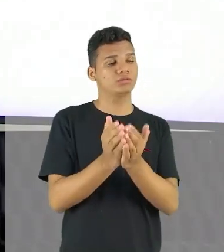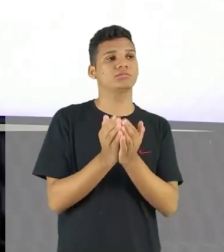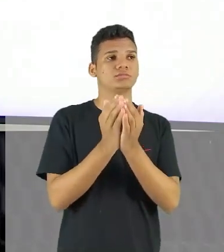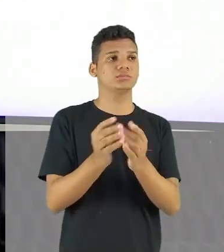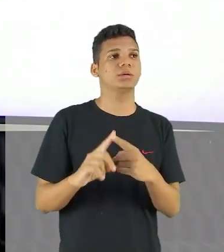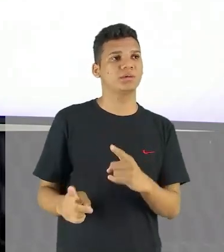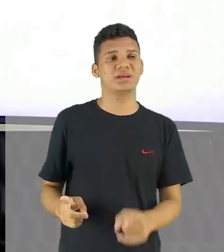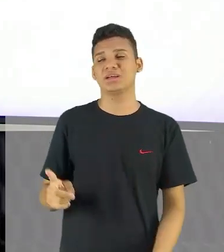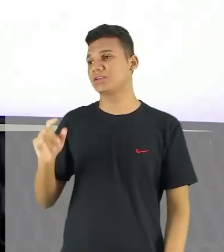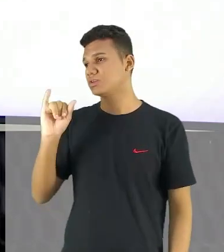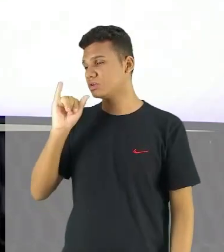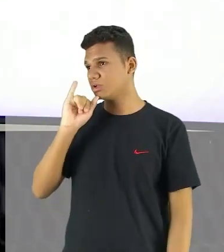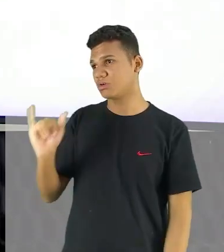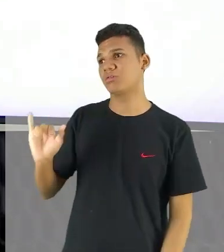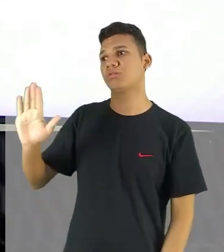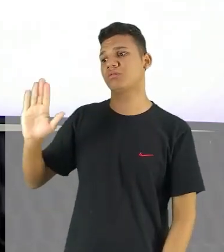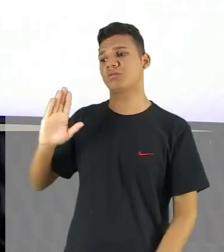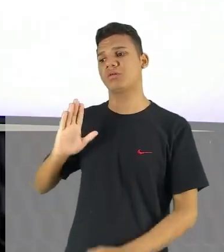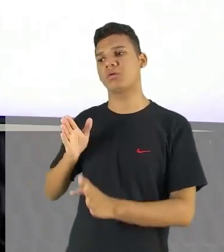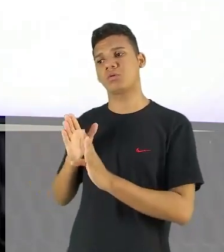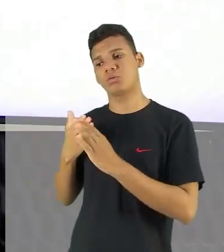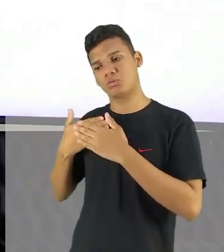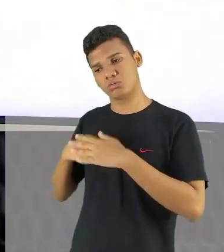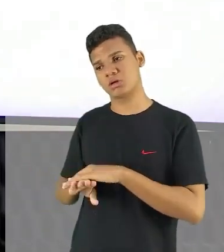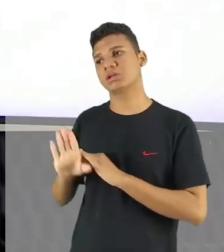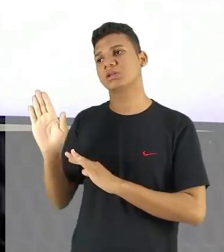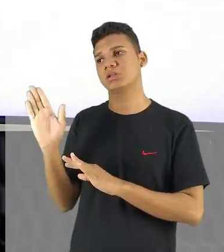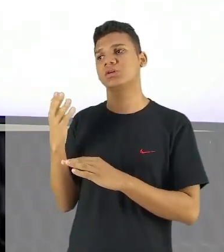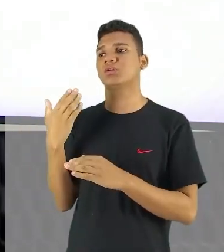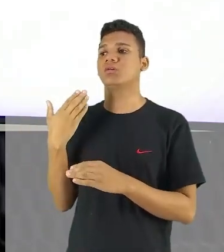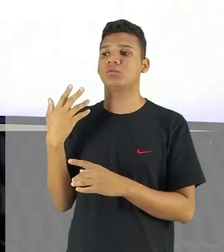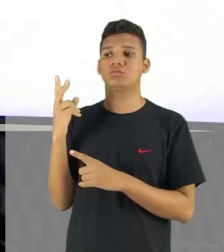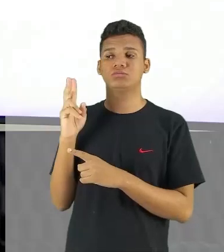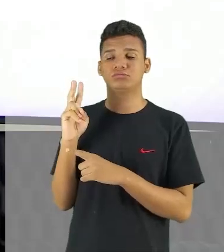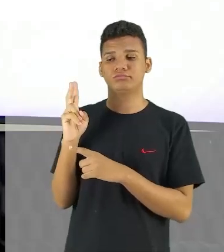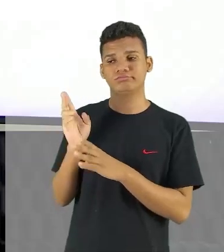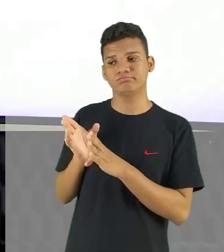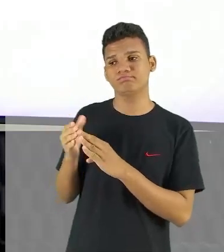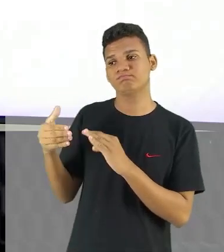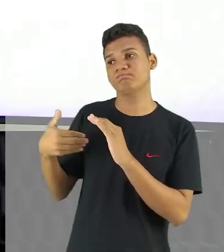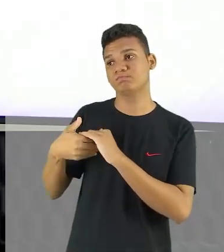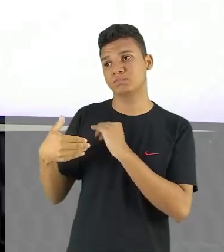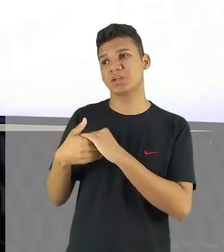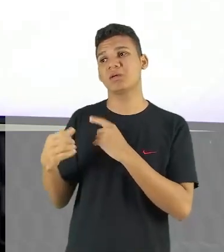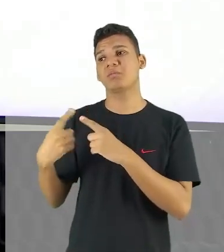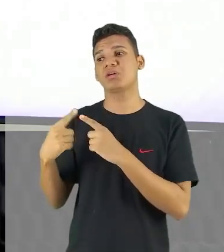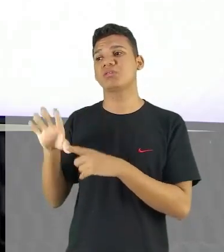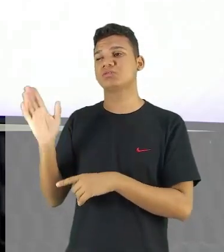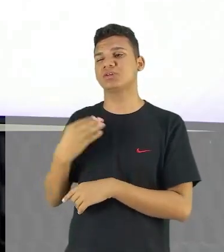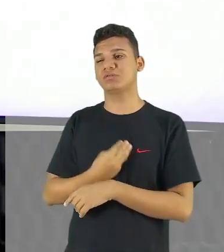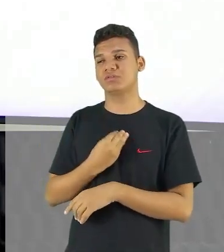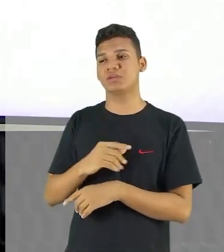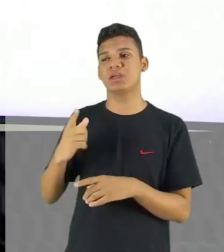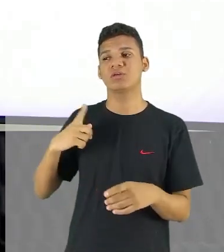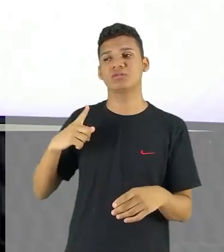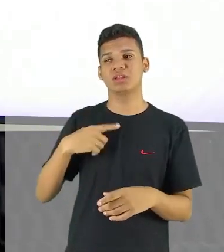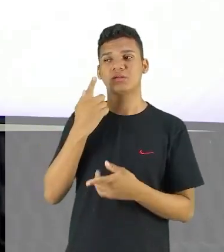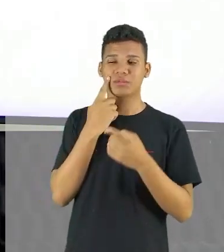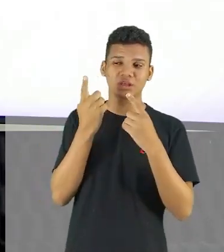logo a conversa. Olha, guarda teus conselhos, tá? Já vivi mais que o senhor, tenho também as minhas